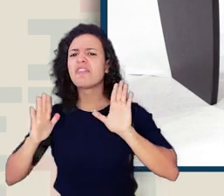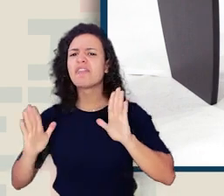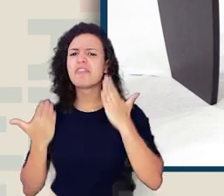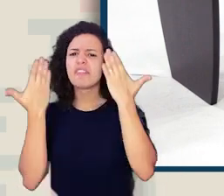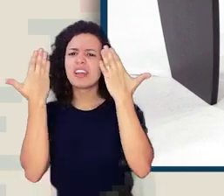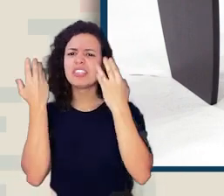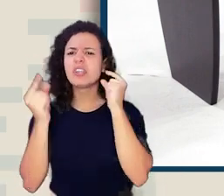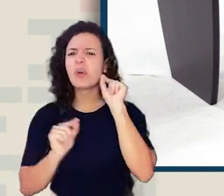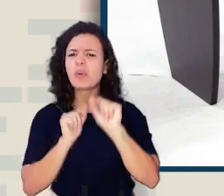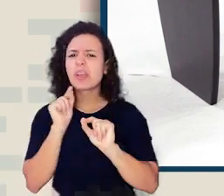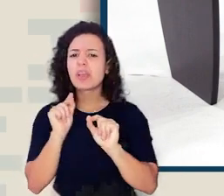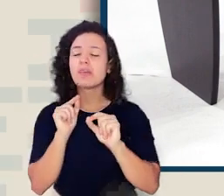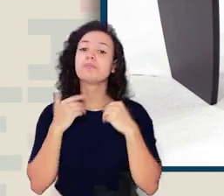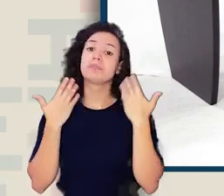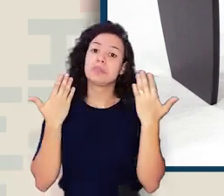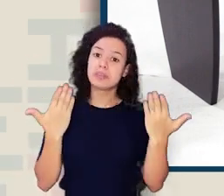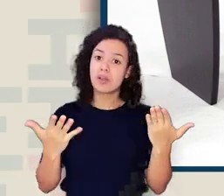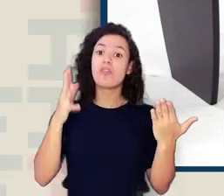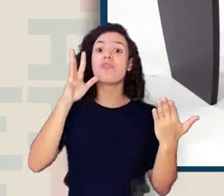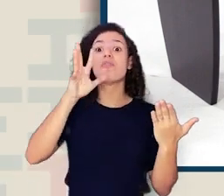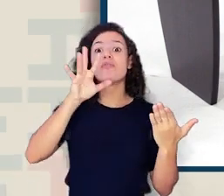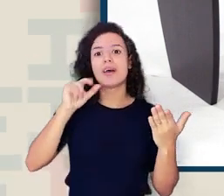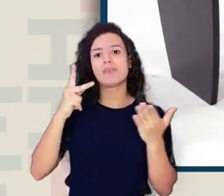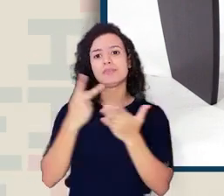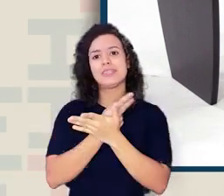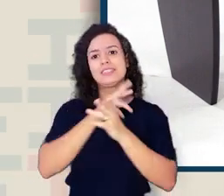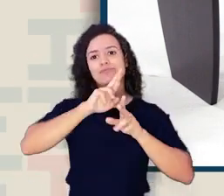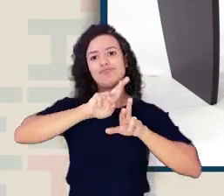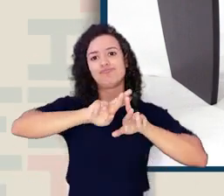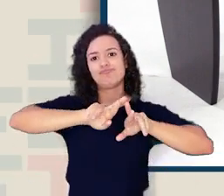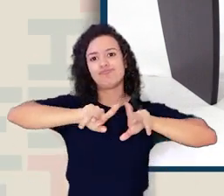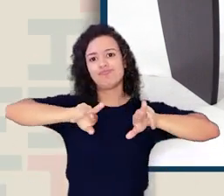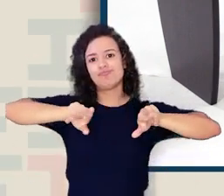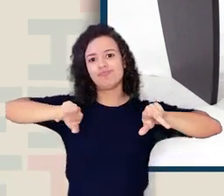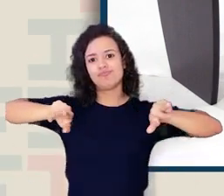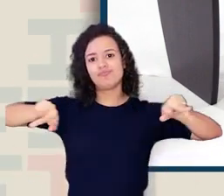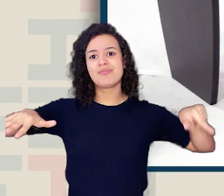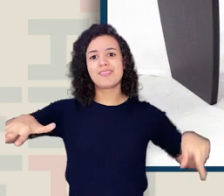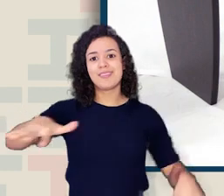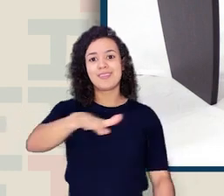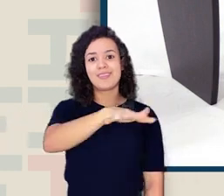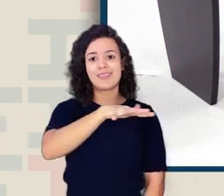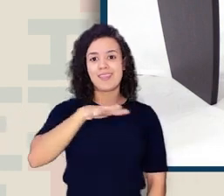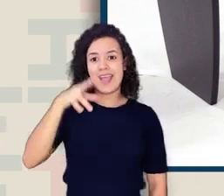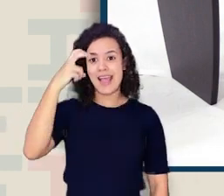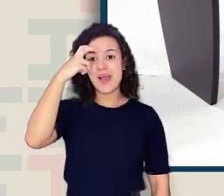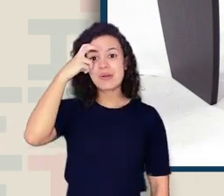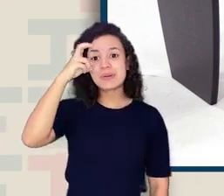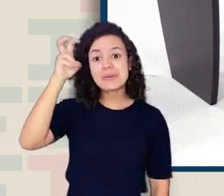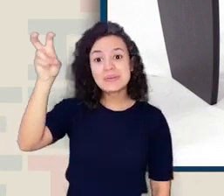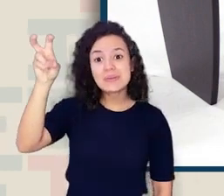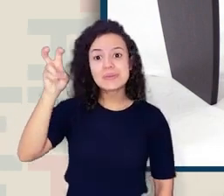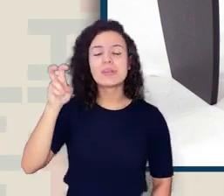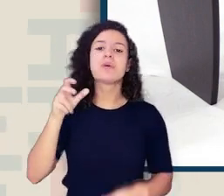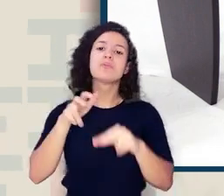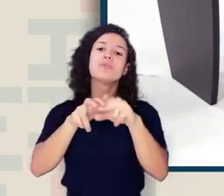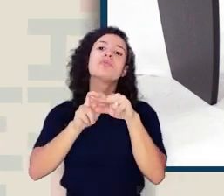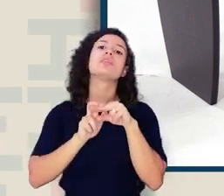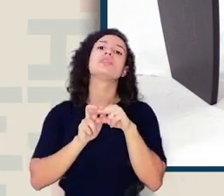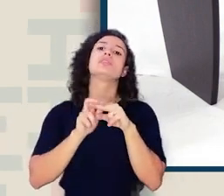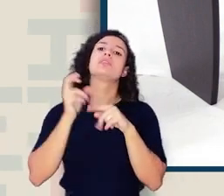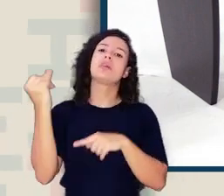festa? Então, isso começa a gerar diversidade para o nosso campo de cultura. E